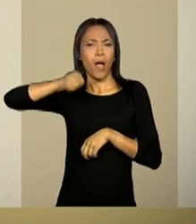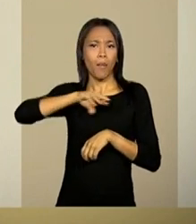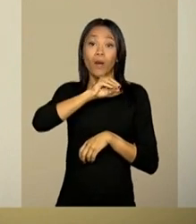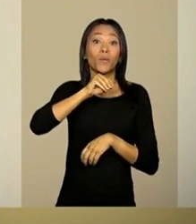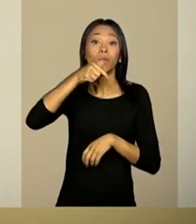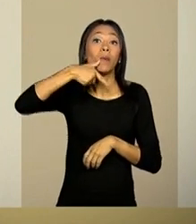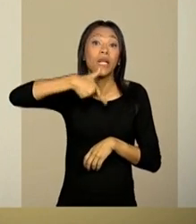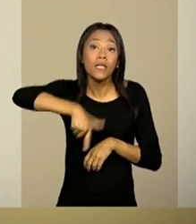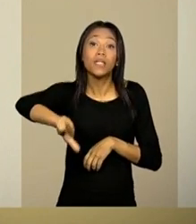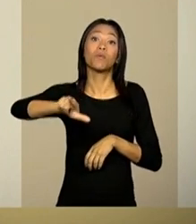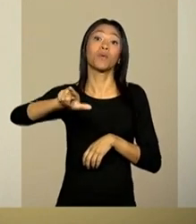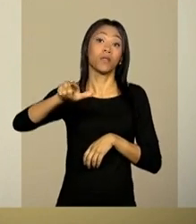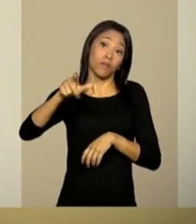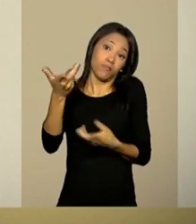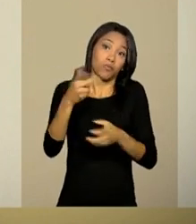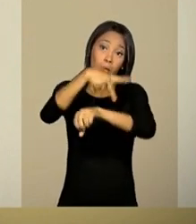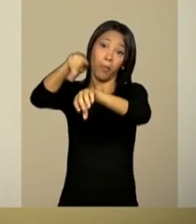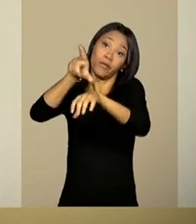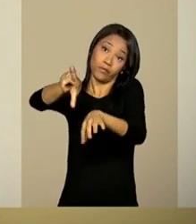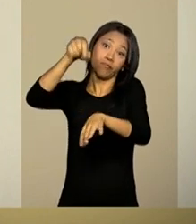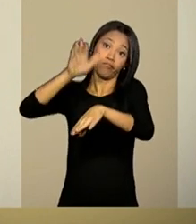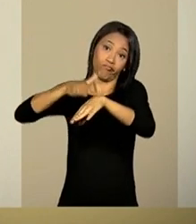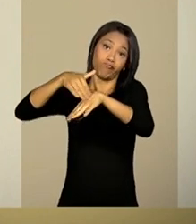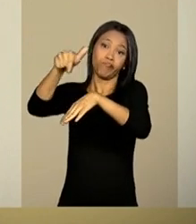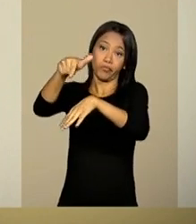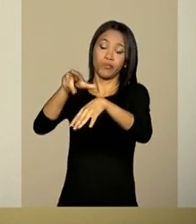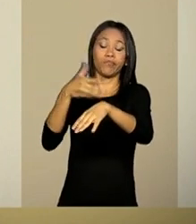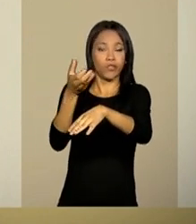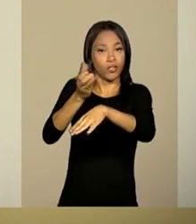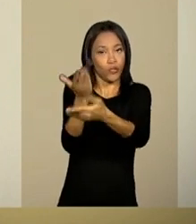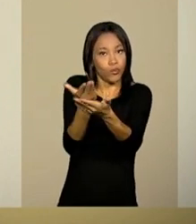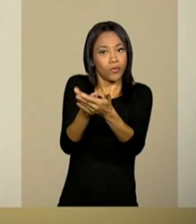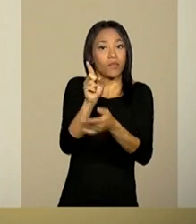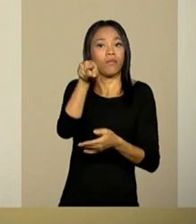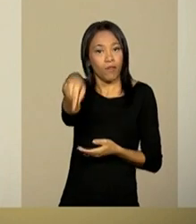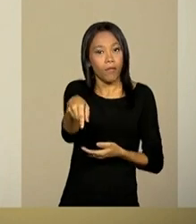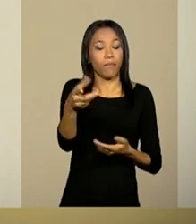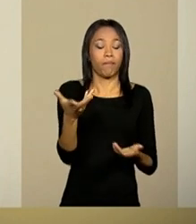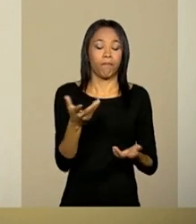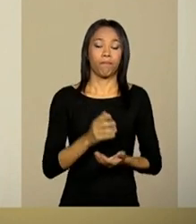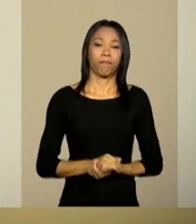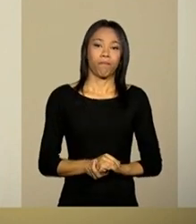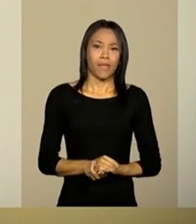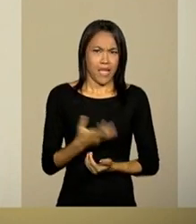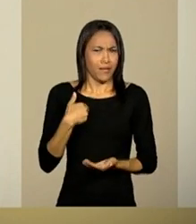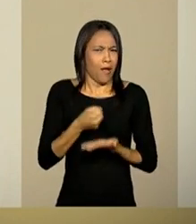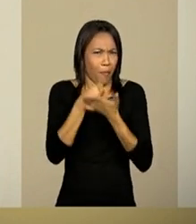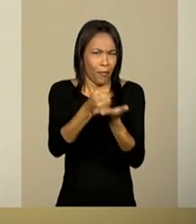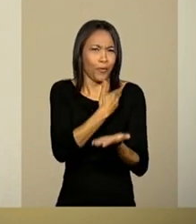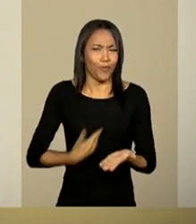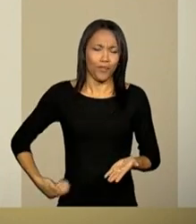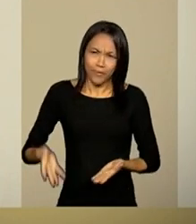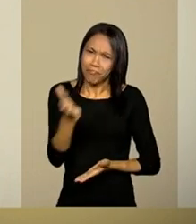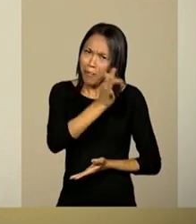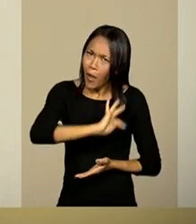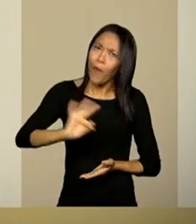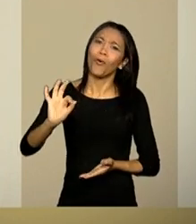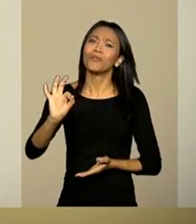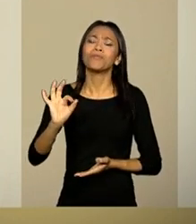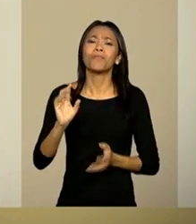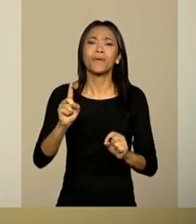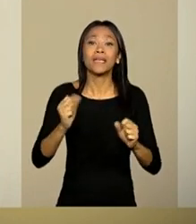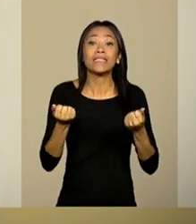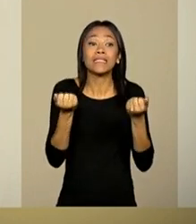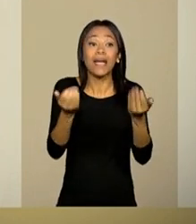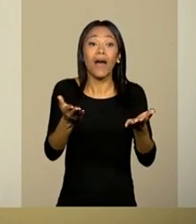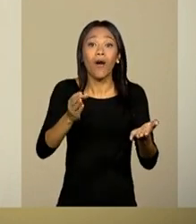idioma do país em que está cursando a universidade no exterior esse apoio do governo é ótimo porque dá oportunidade de